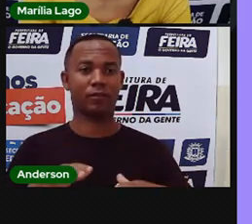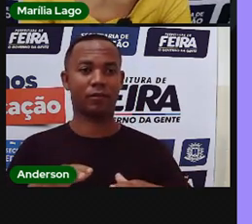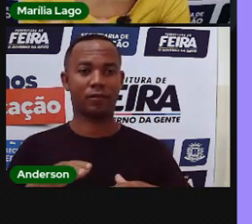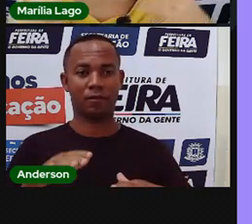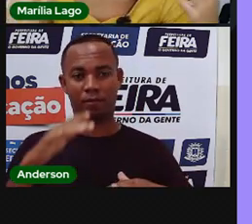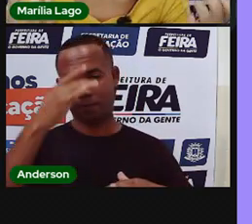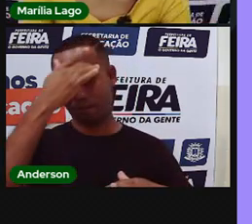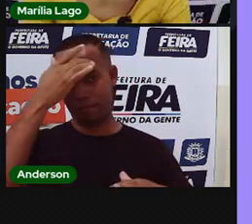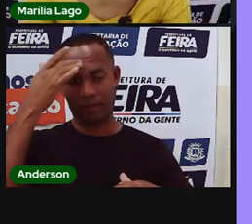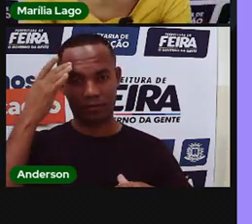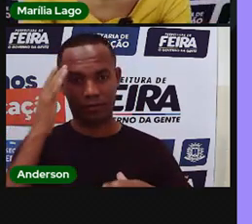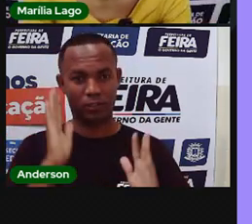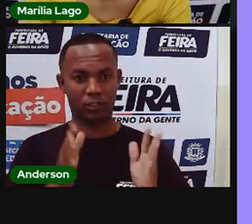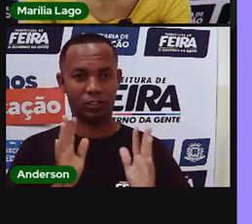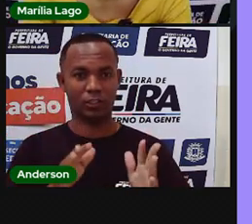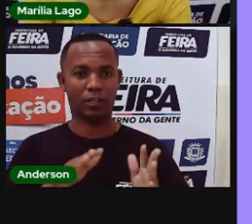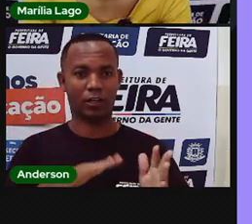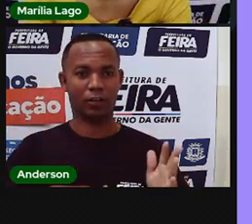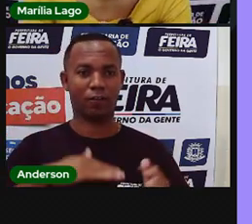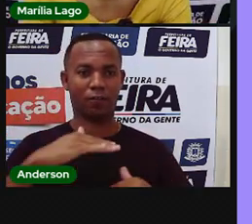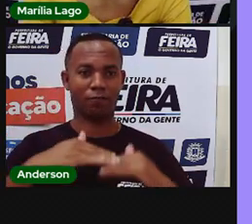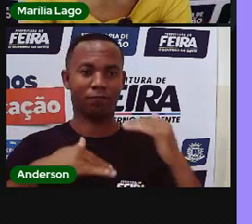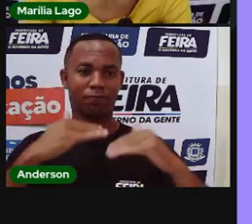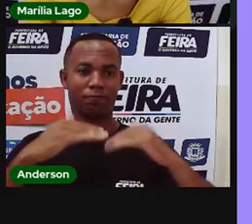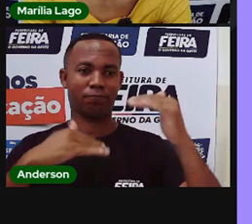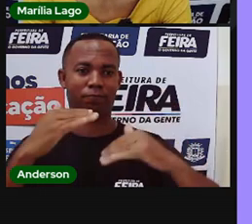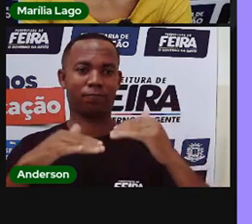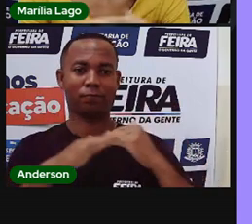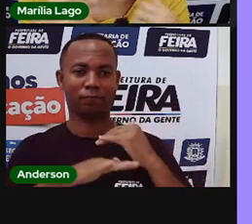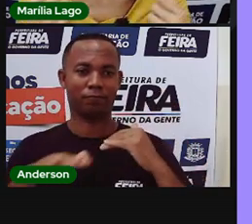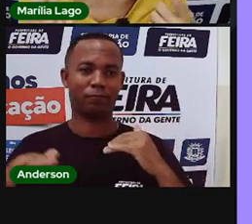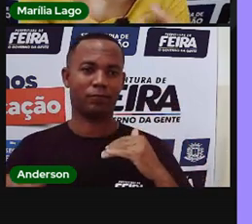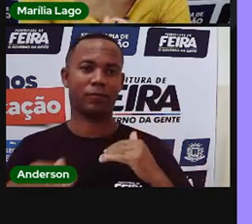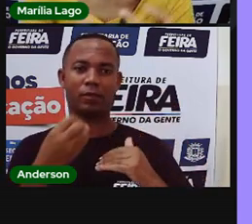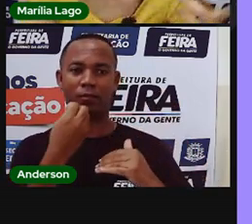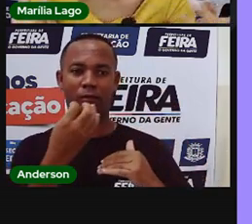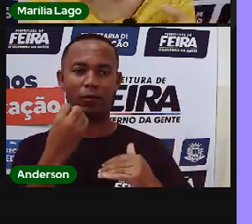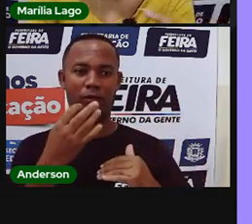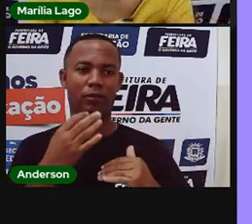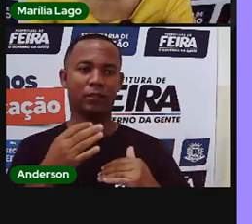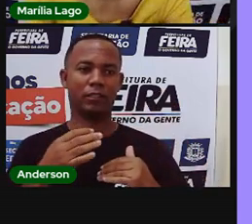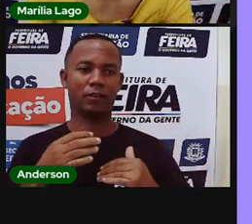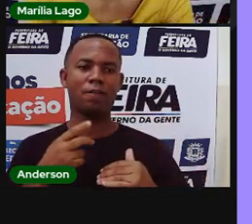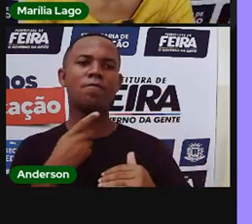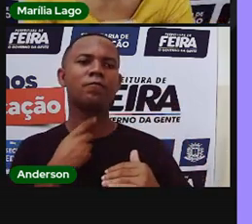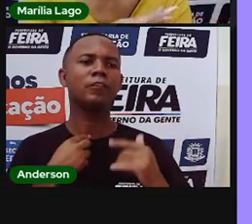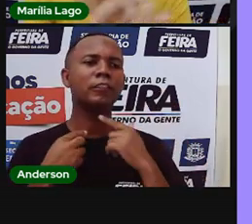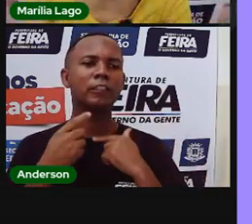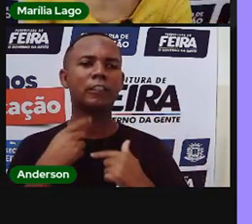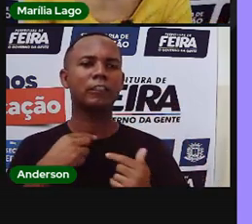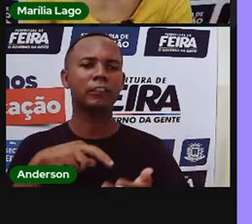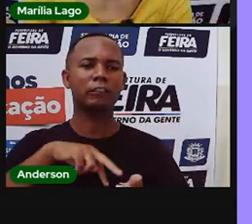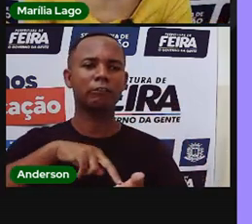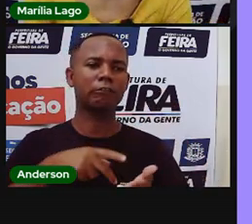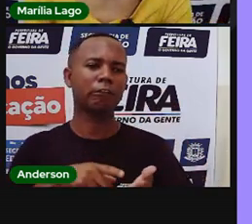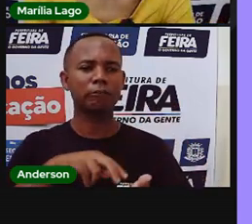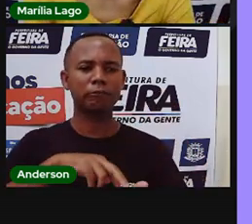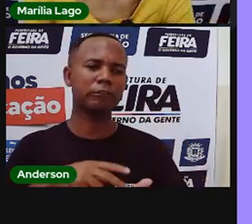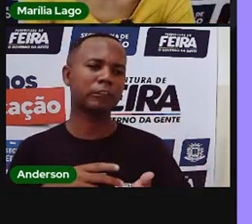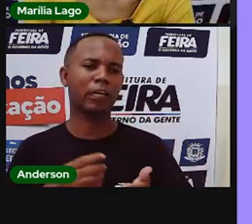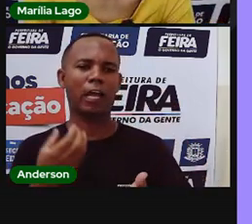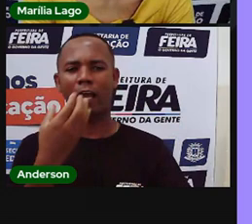sua história, desenvolvendo cada vez mais essas potencialidades, né? Vontade de dançar, de cantar. Eu adorei esse